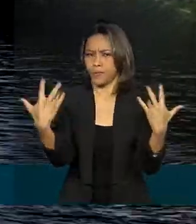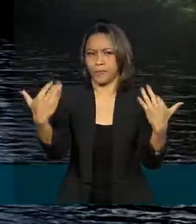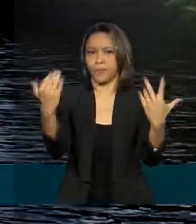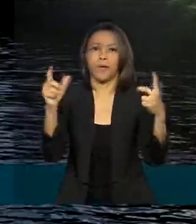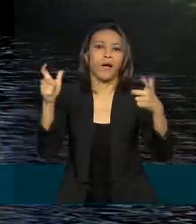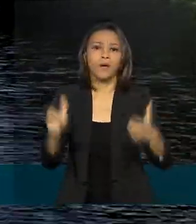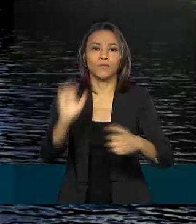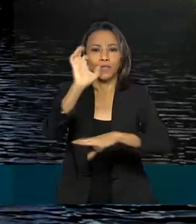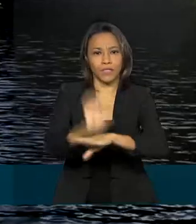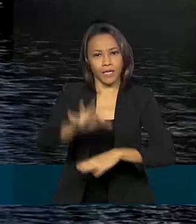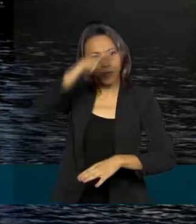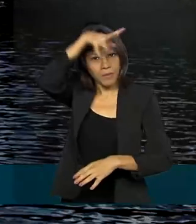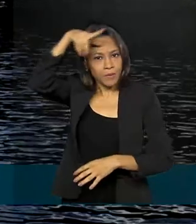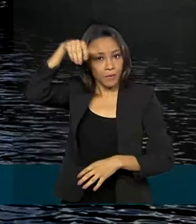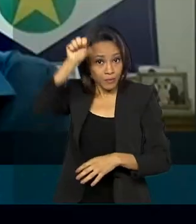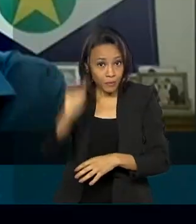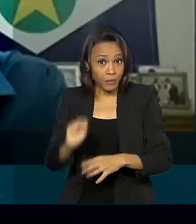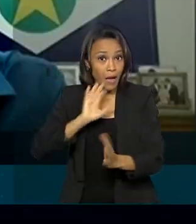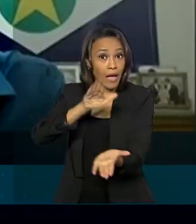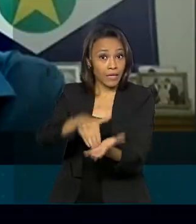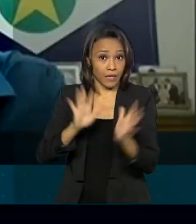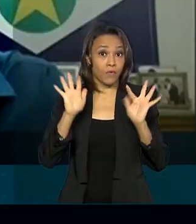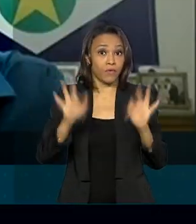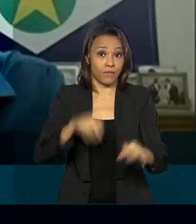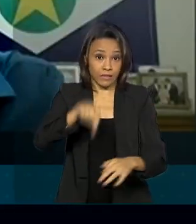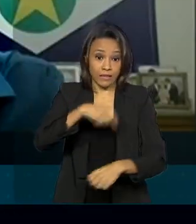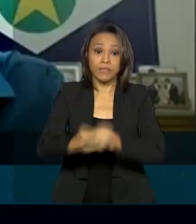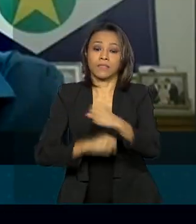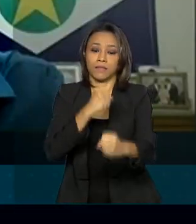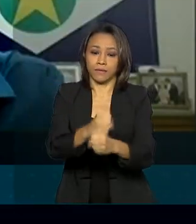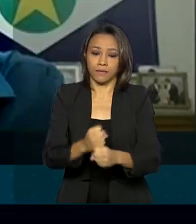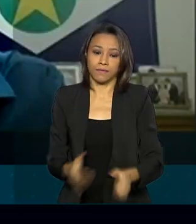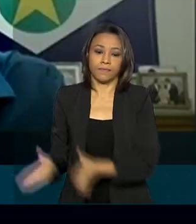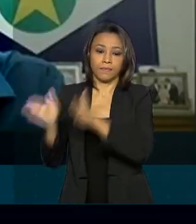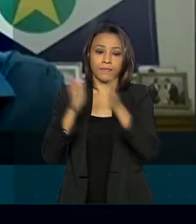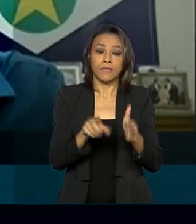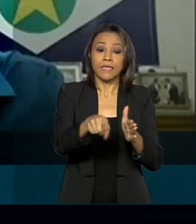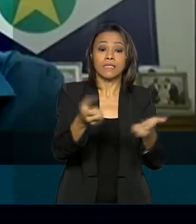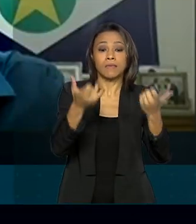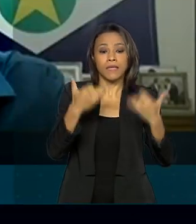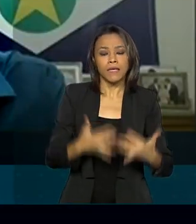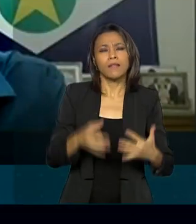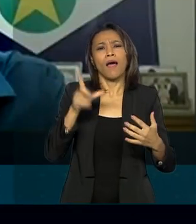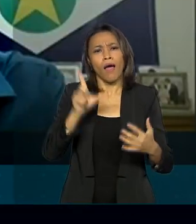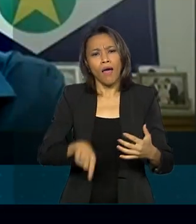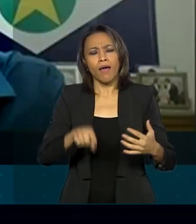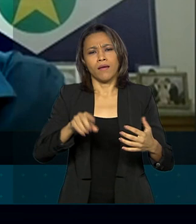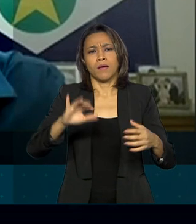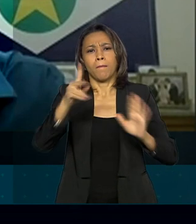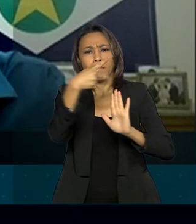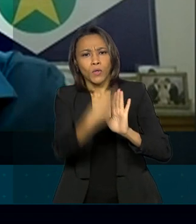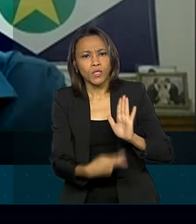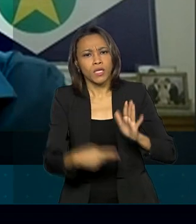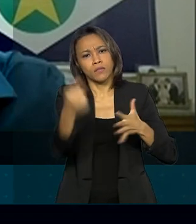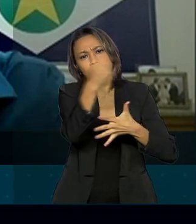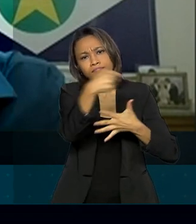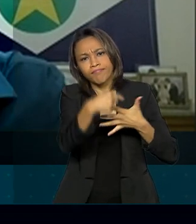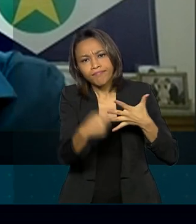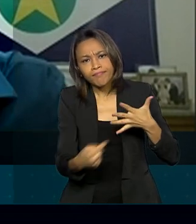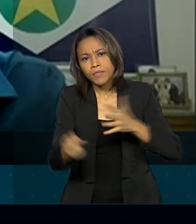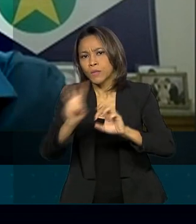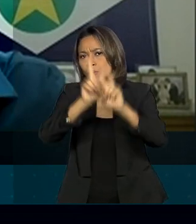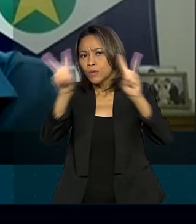no Mato Grosso do Sul até o fim do ano são obras e projetos que dizem respeito à questão